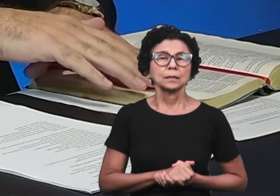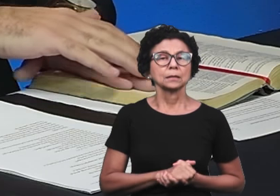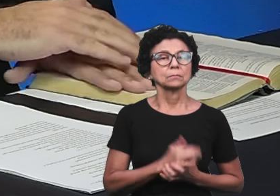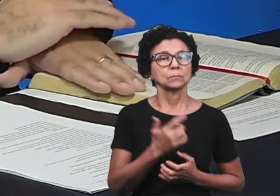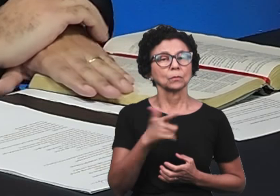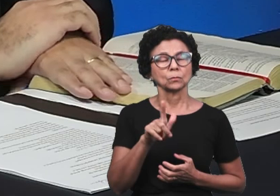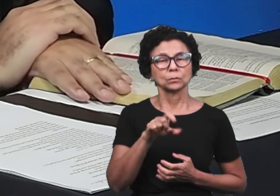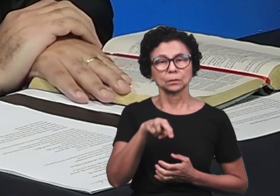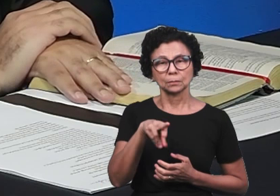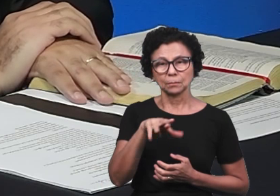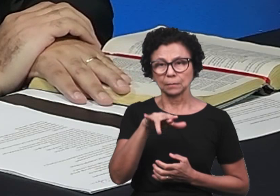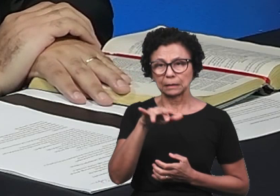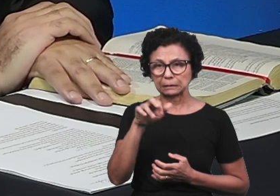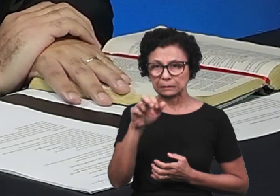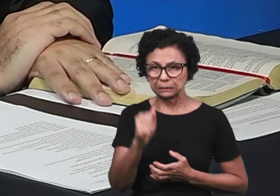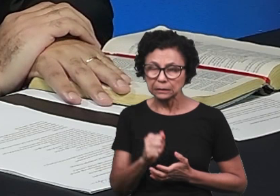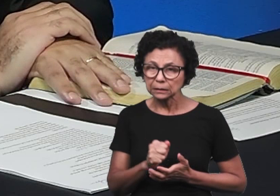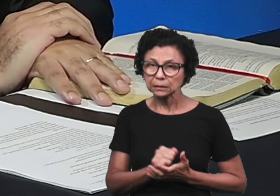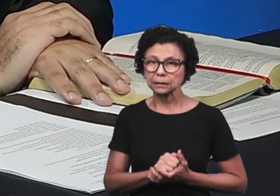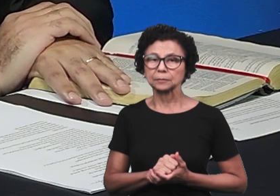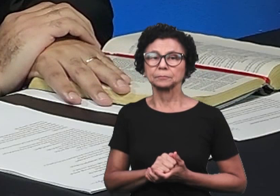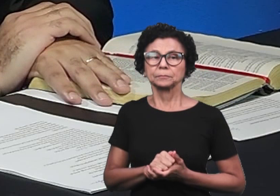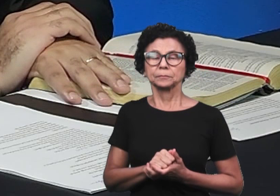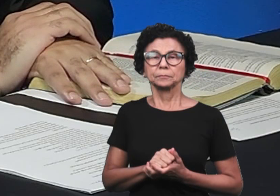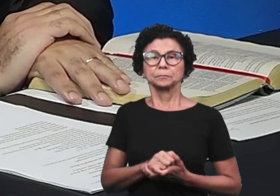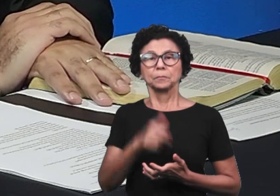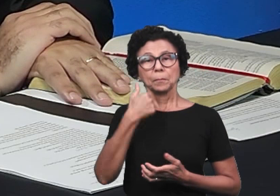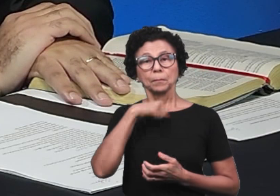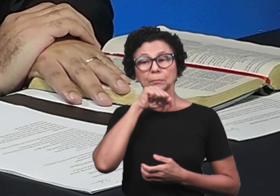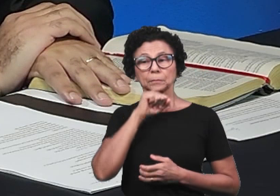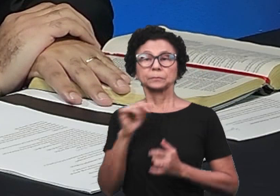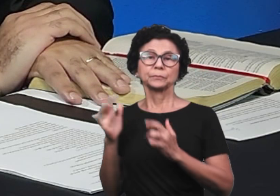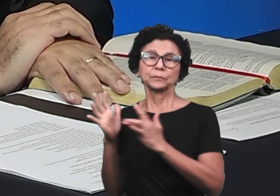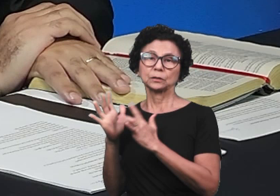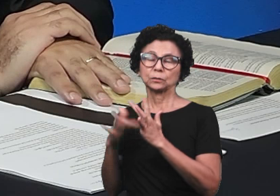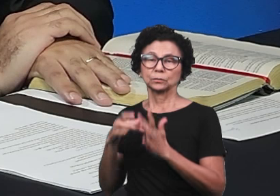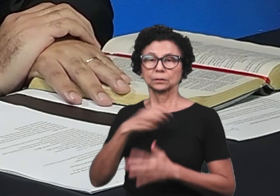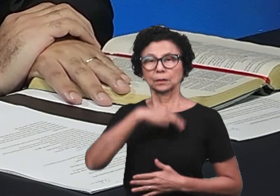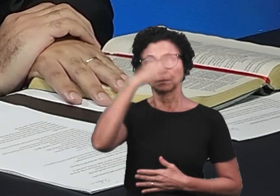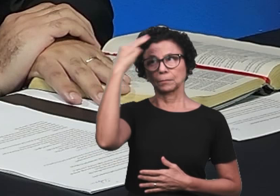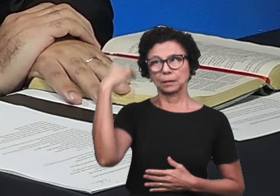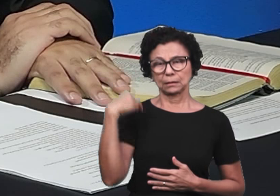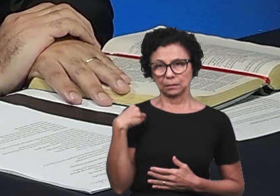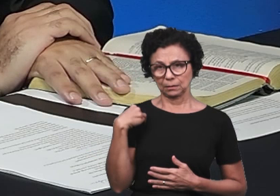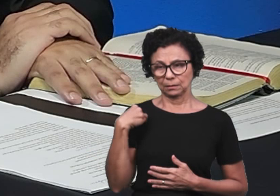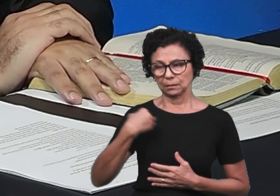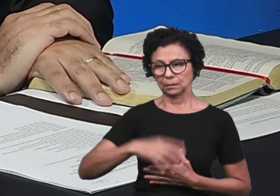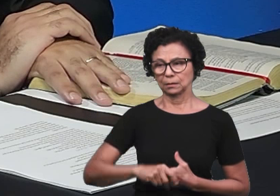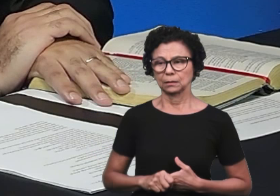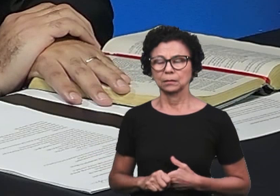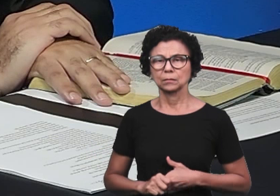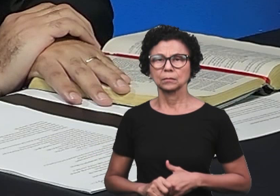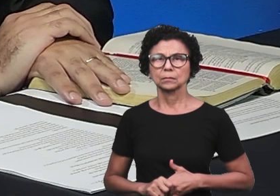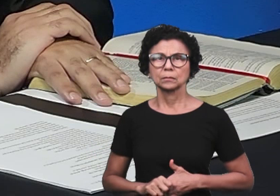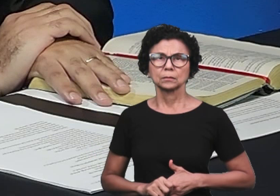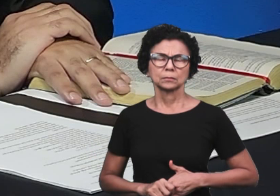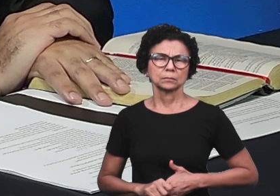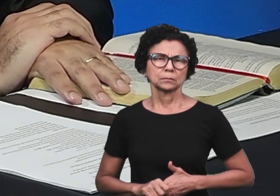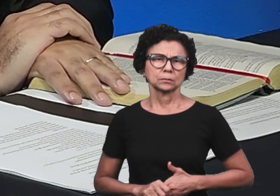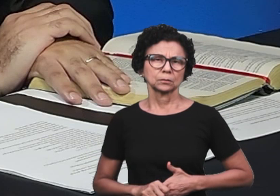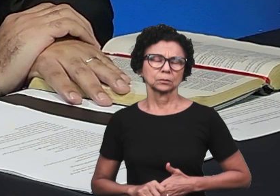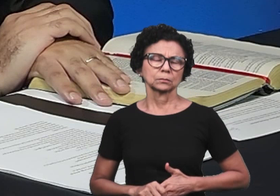diferentes, porque os textos bíblicos não dizem que são a mesma